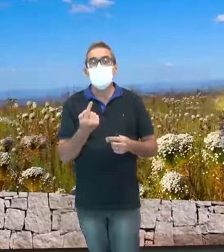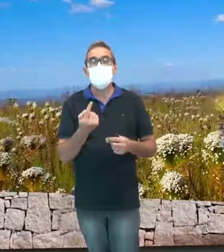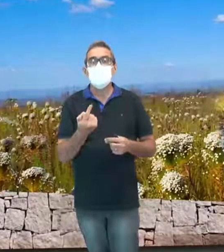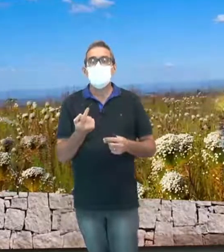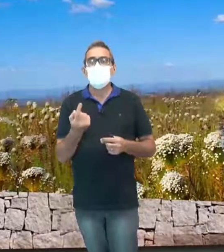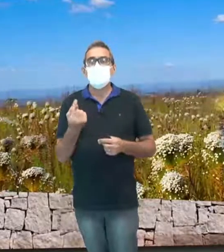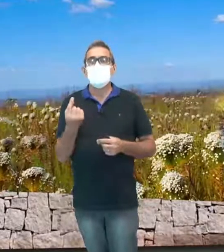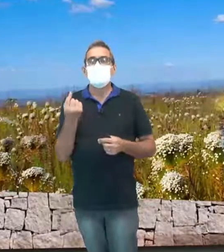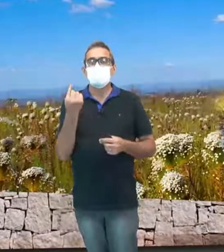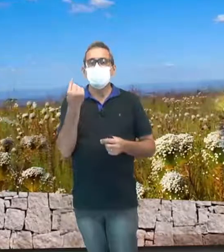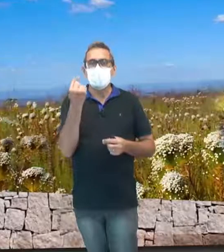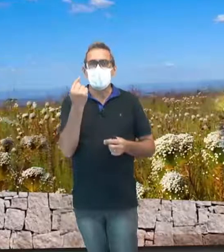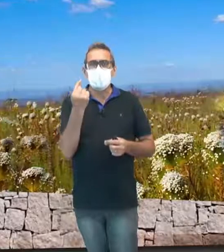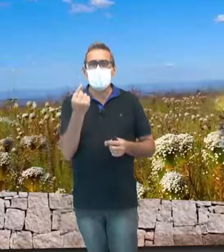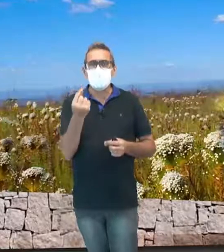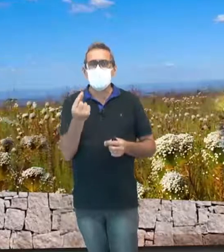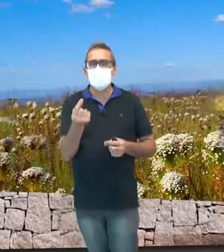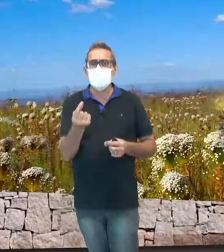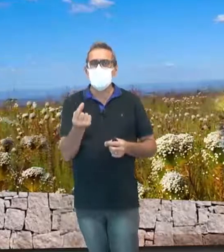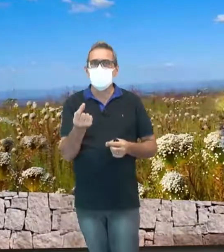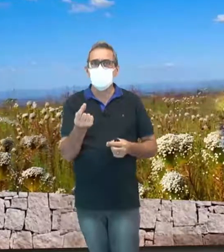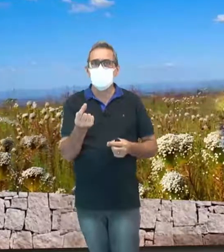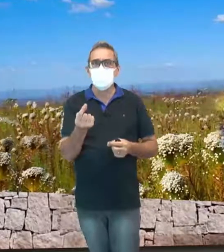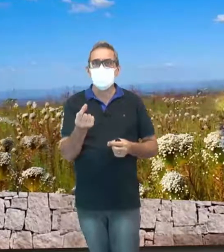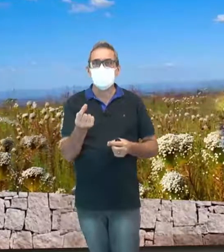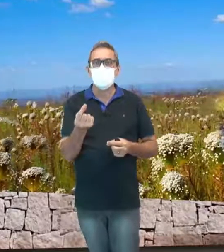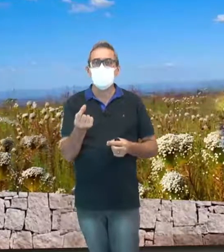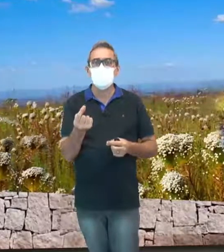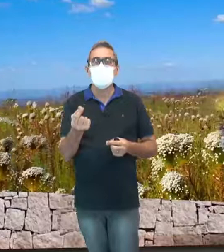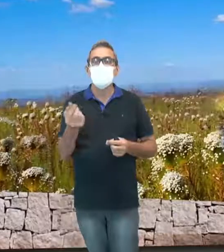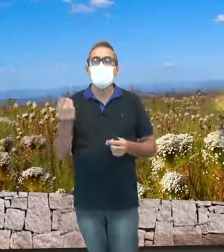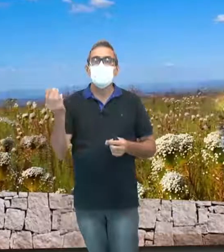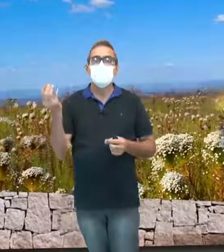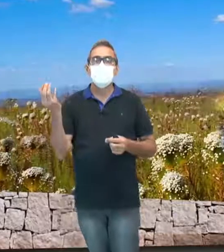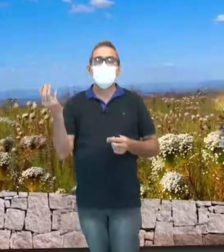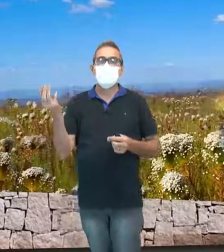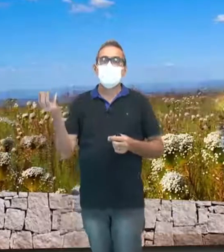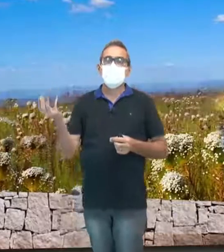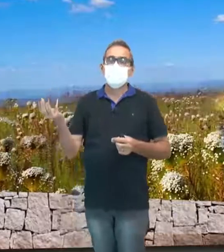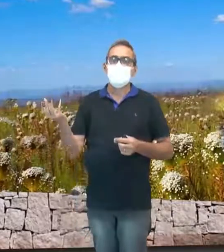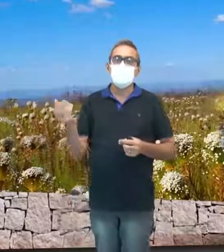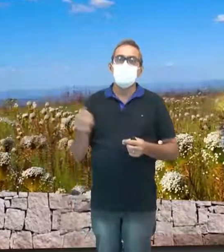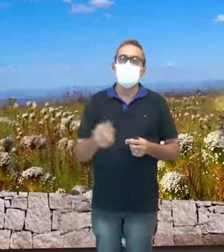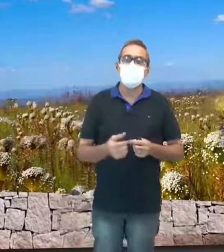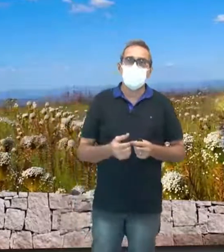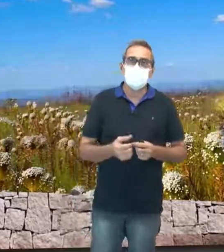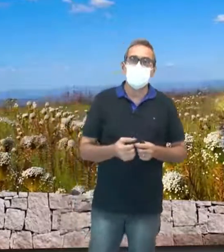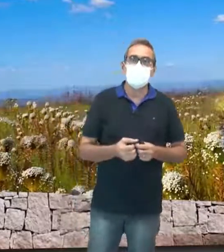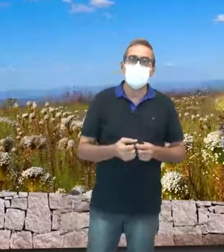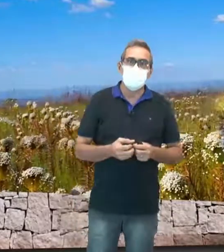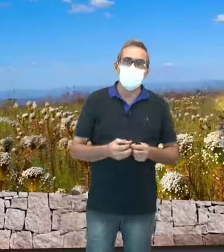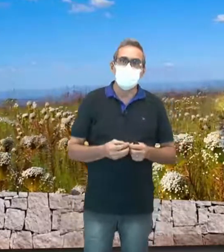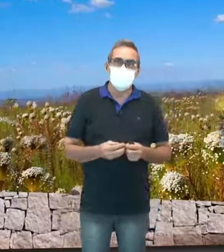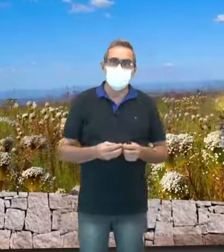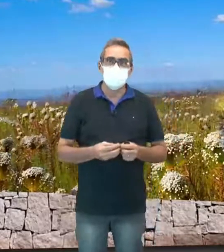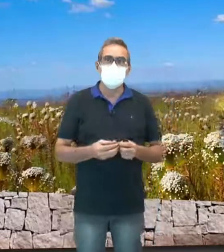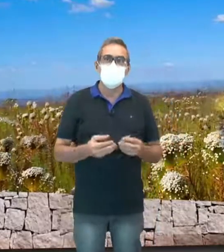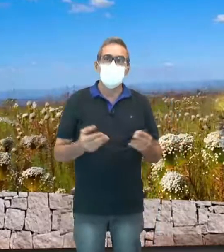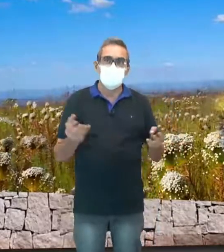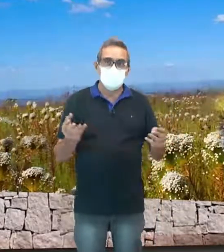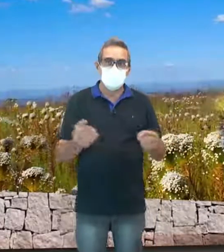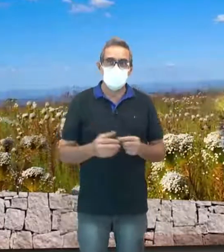uma, porque essa pequena ação que você está fazendo, você está contribuindo para um meio